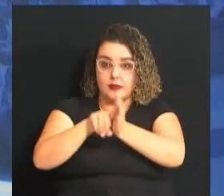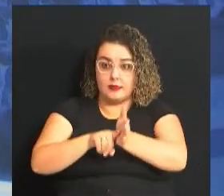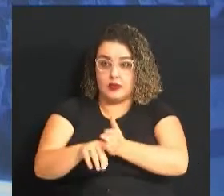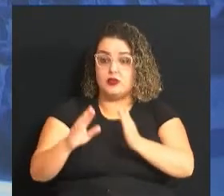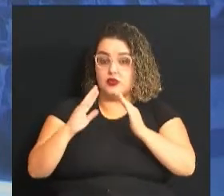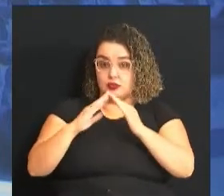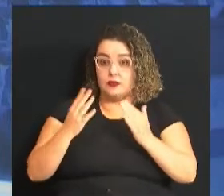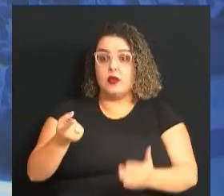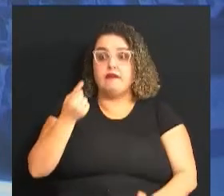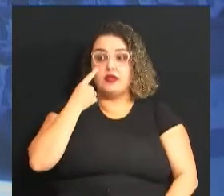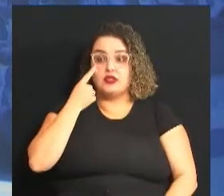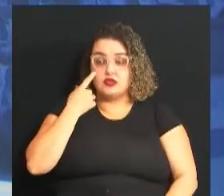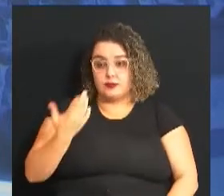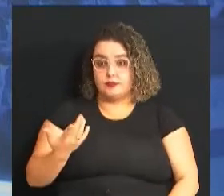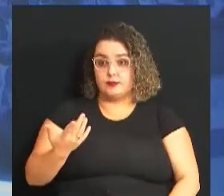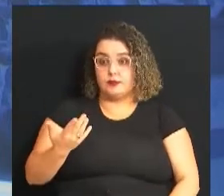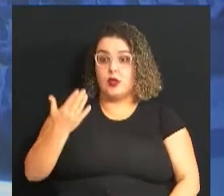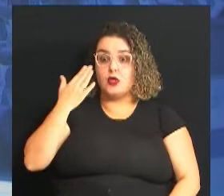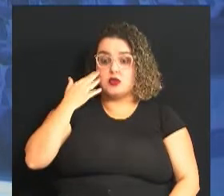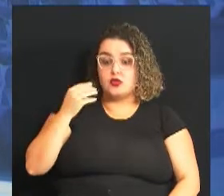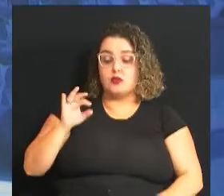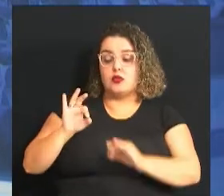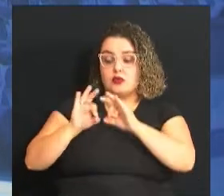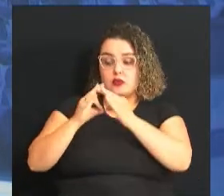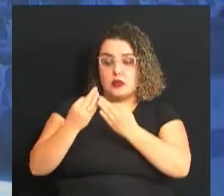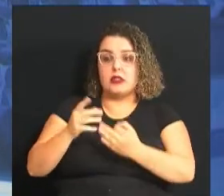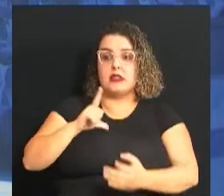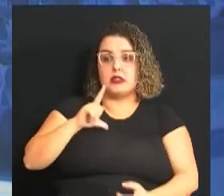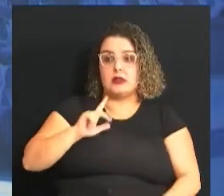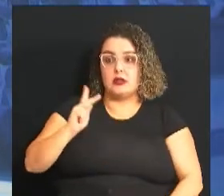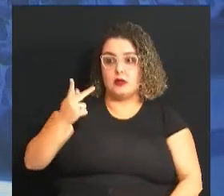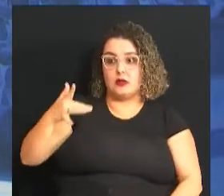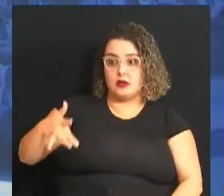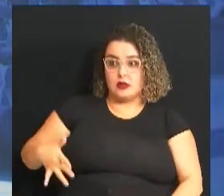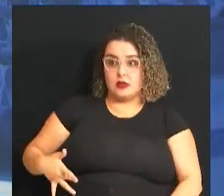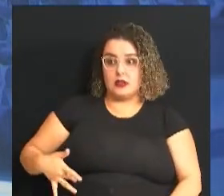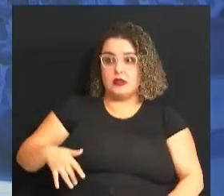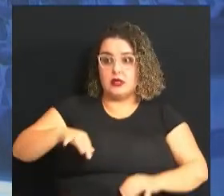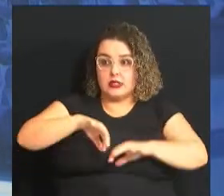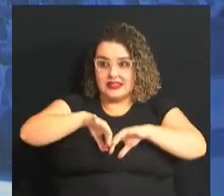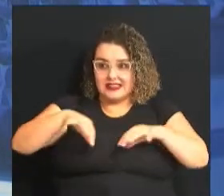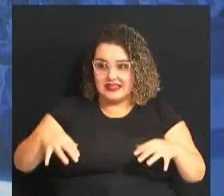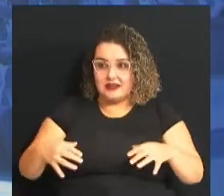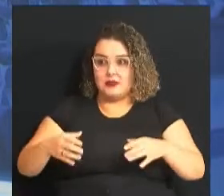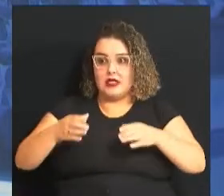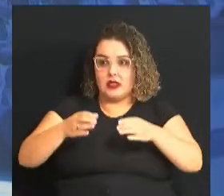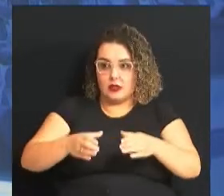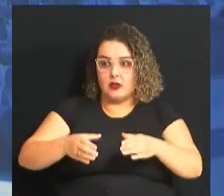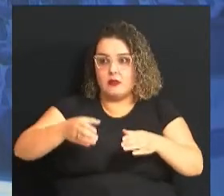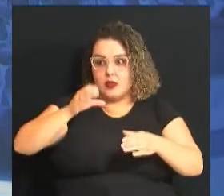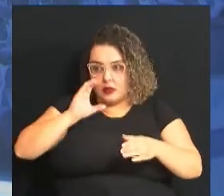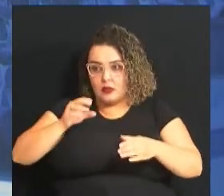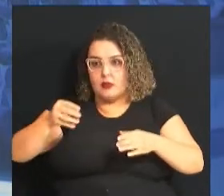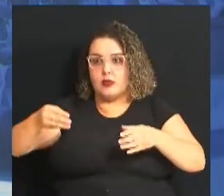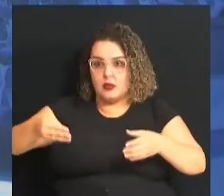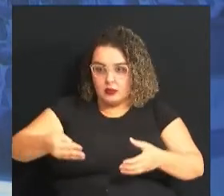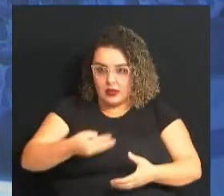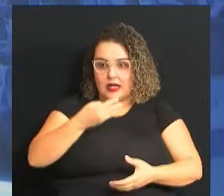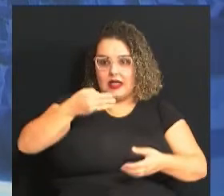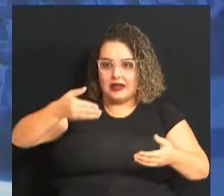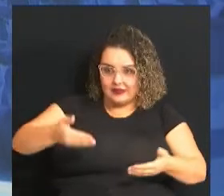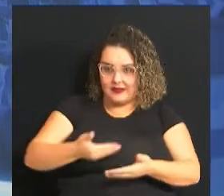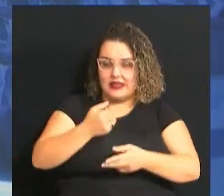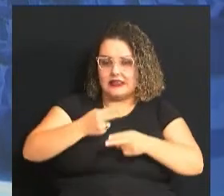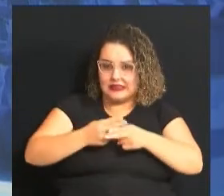olha só. Soube que um parente tem hepatite, devemos separar os talheres, copos, objetos de uso em comum? É a pergunta